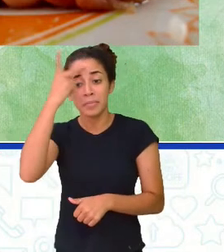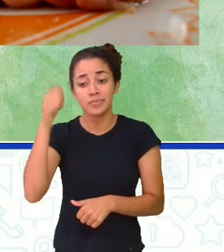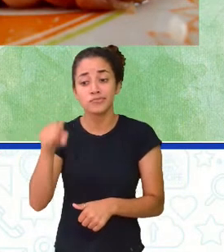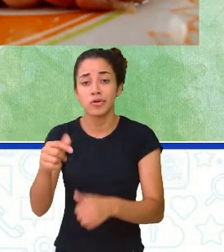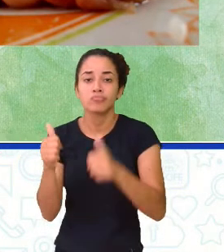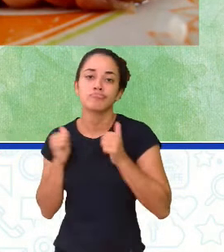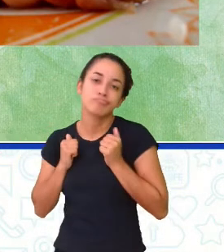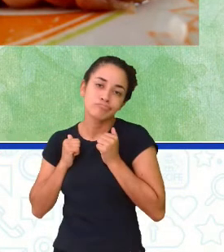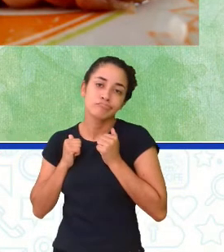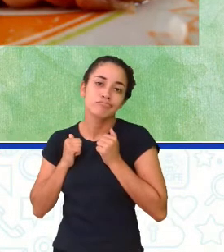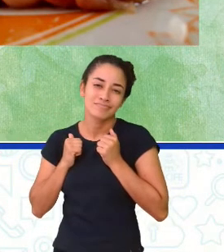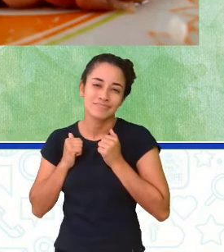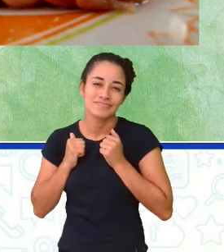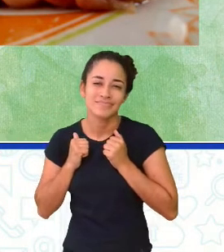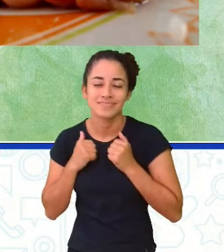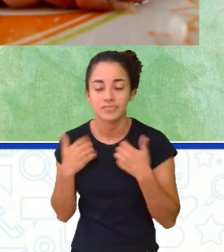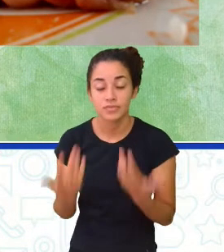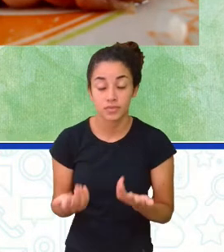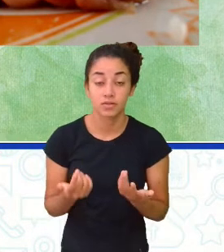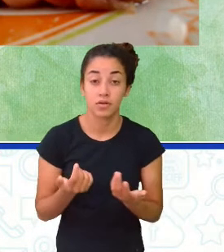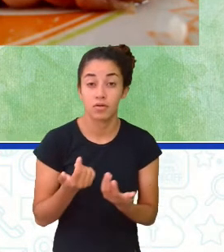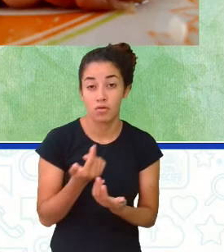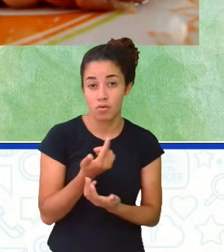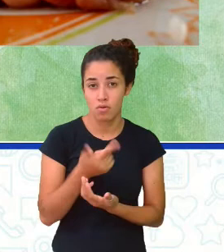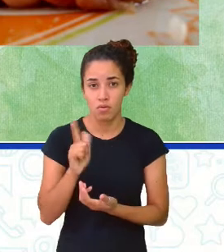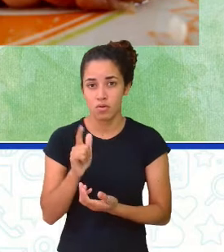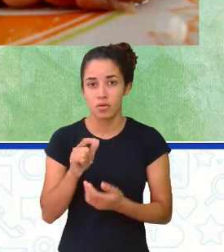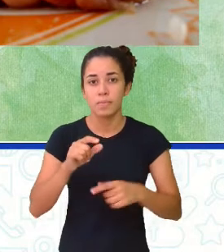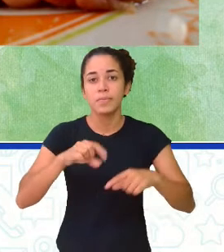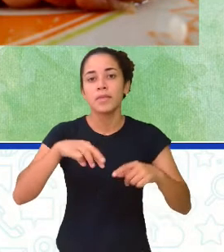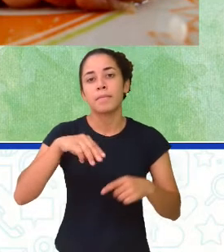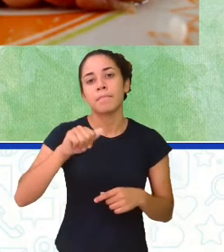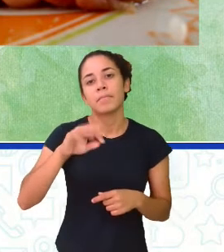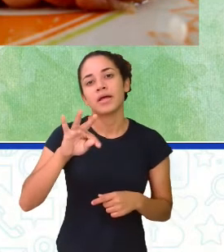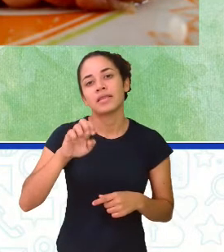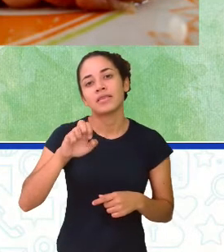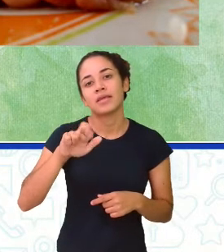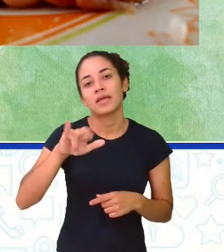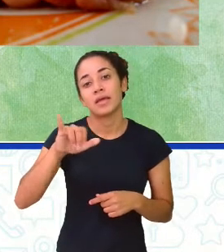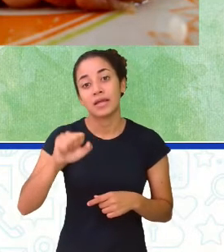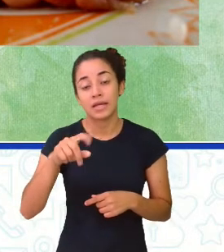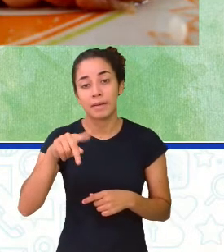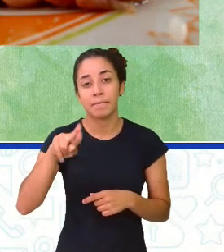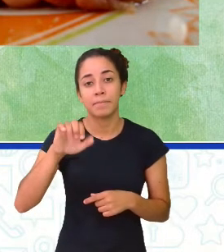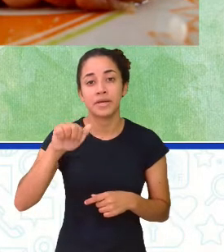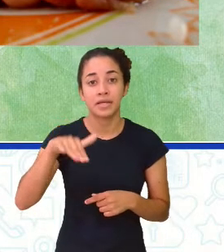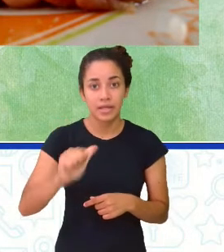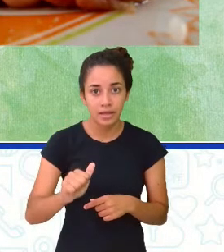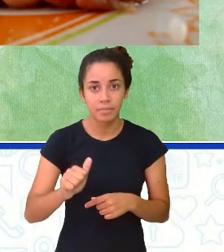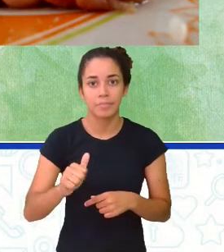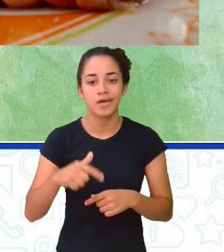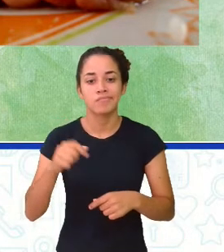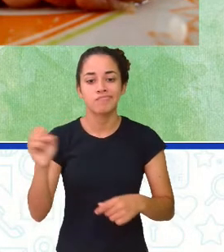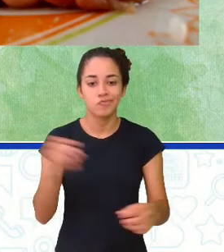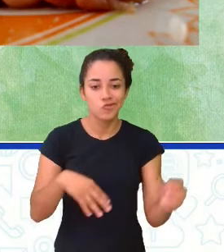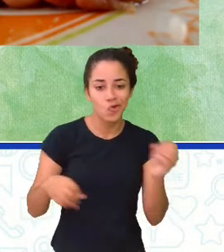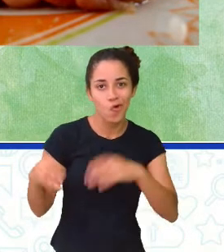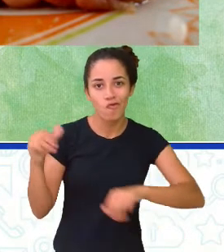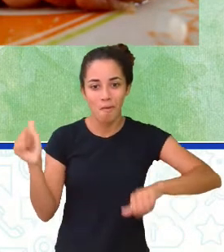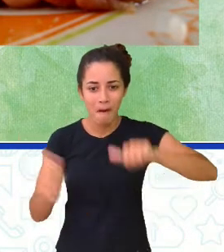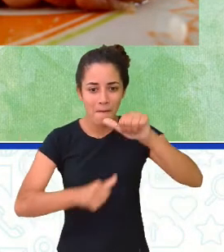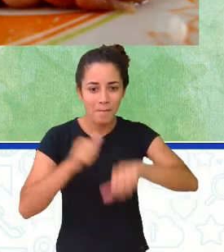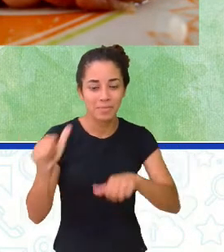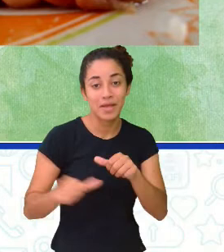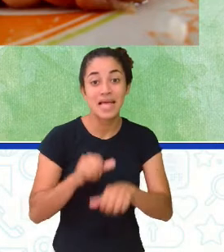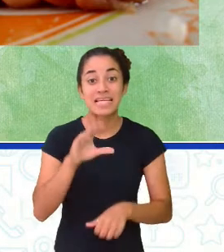sedentário. Outra coisa, a matéria-prima para a construção de novas células. Então, o nosso corpo ele está o tempo inteiro renovando essas